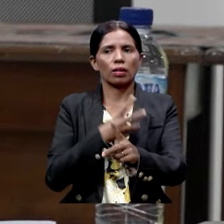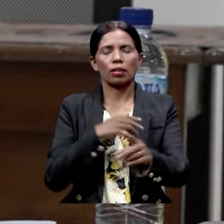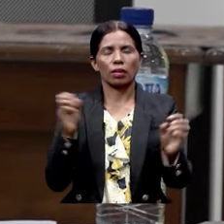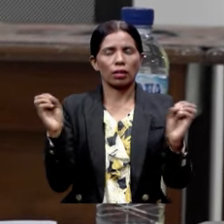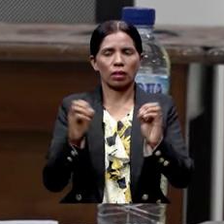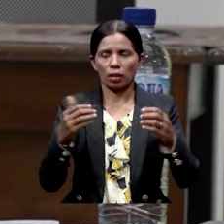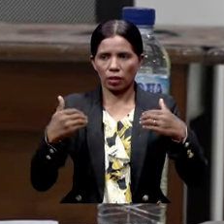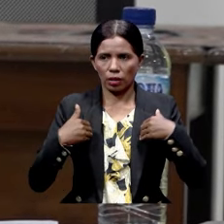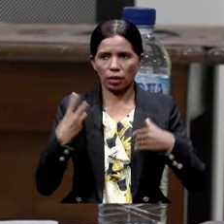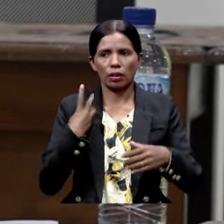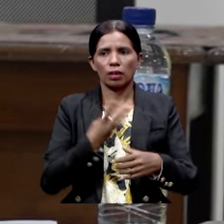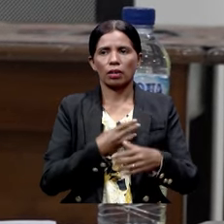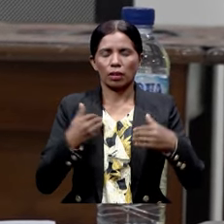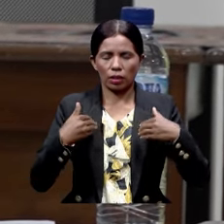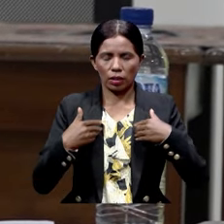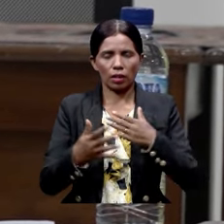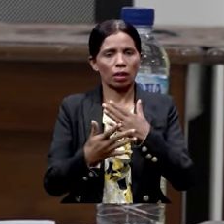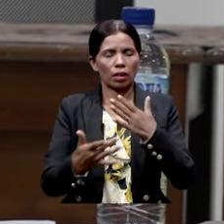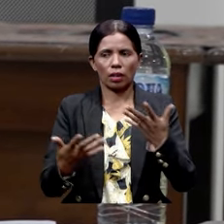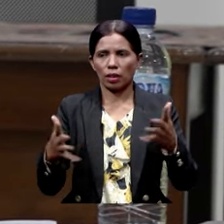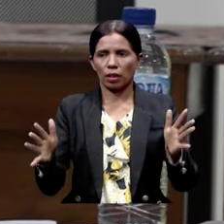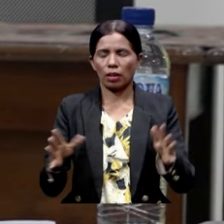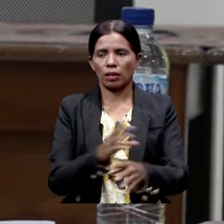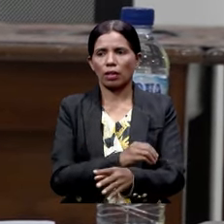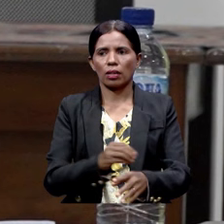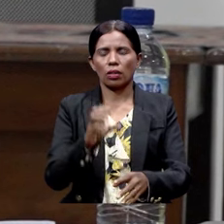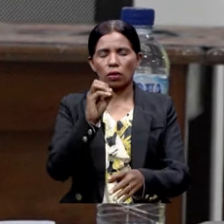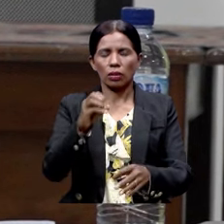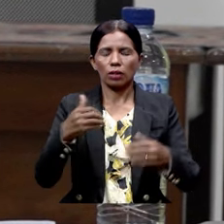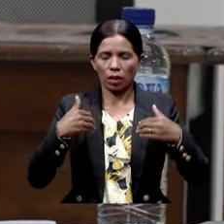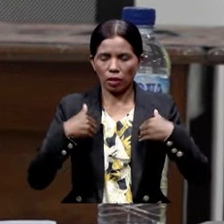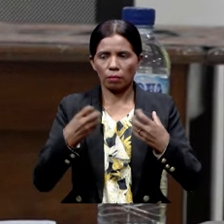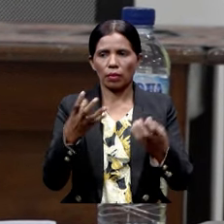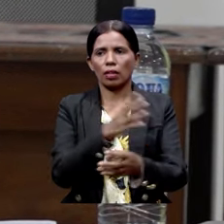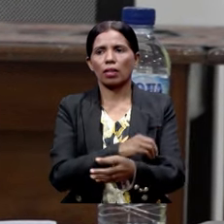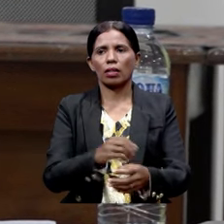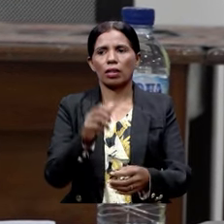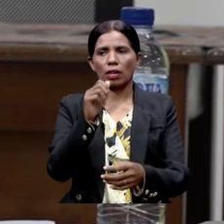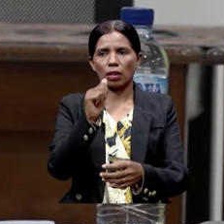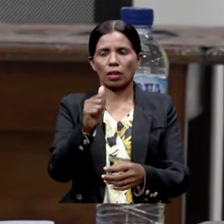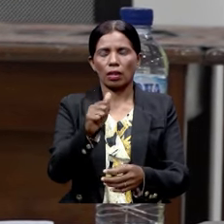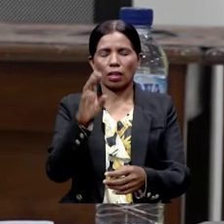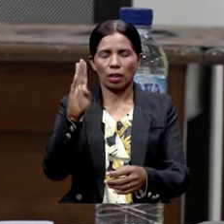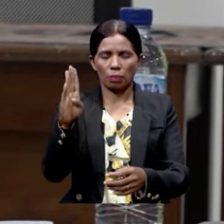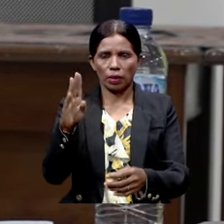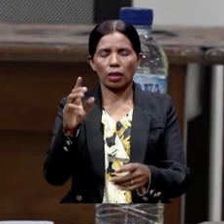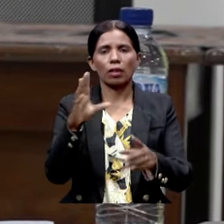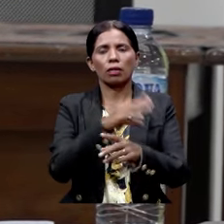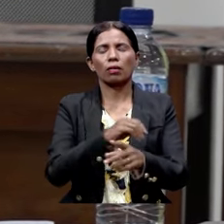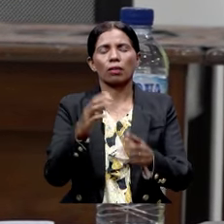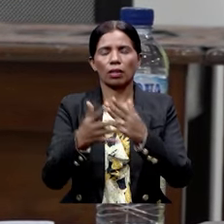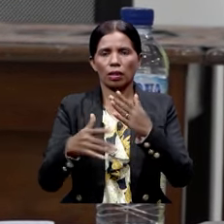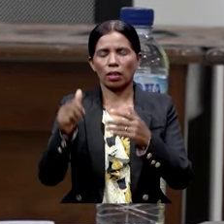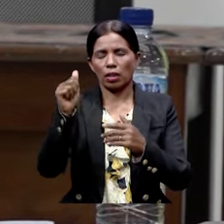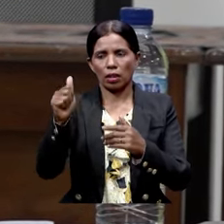mos lai ida la rumah ita iha ne menus liu mak ose barak mabe kategori ran ida A B ho A ne dalam